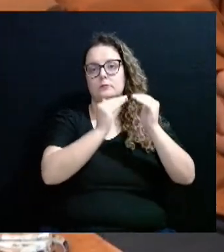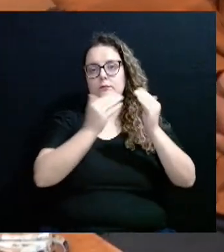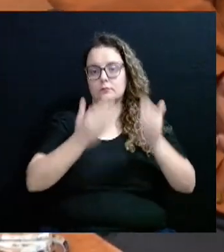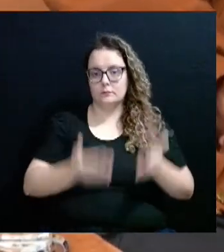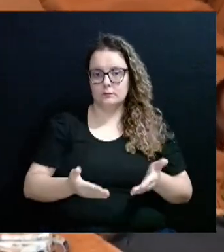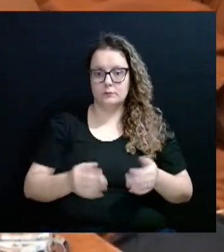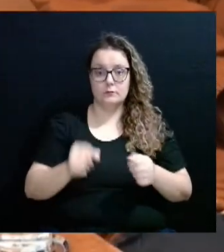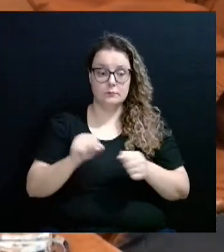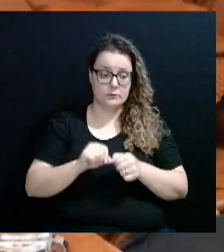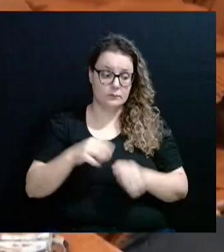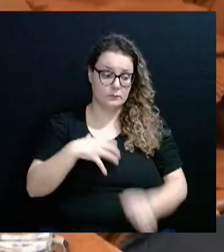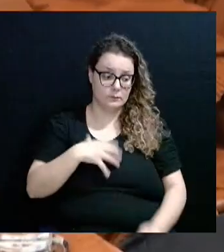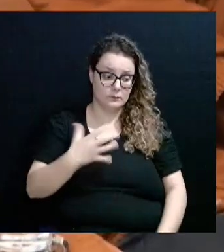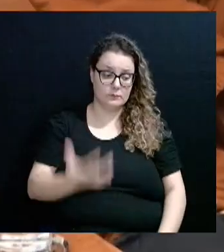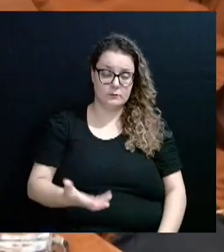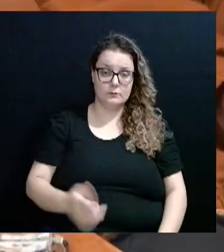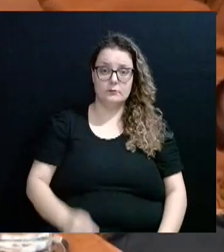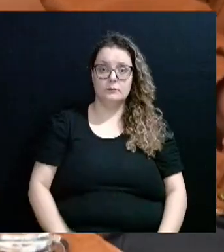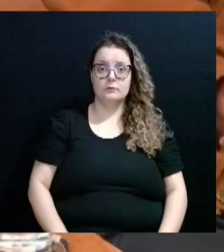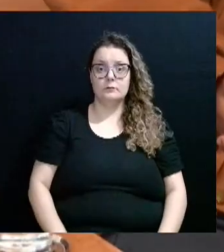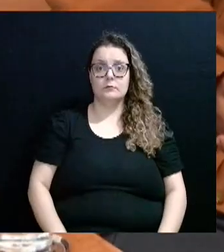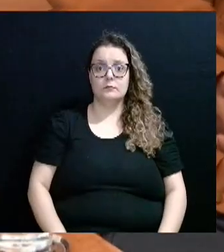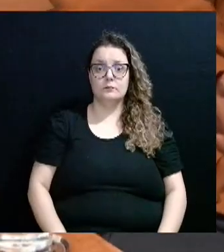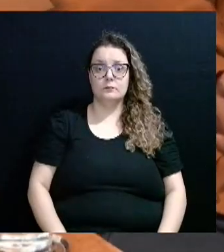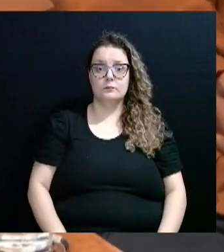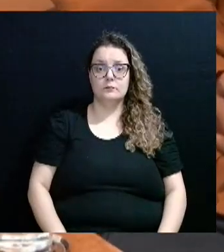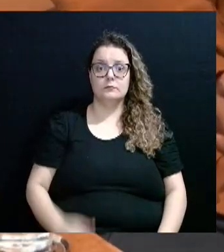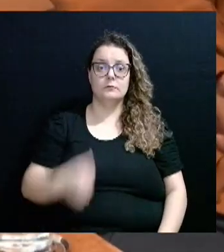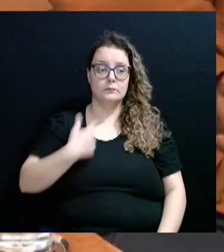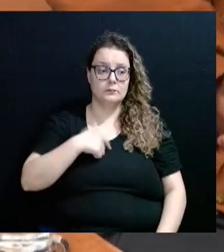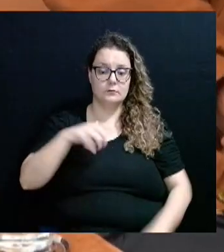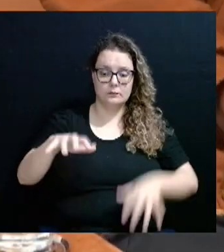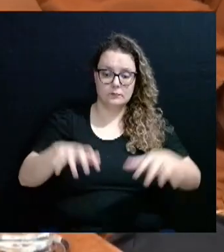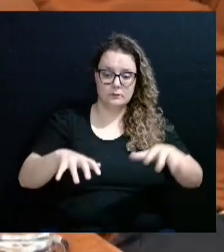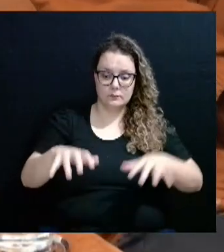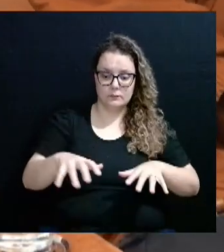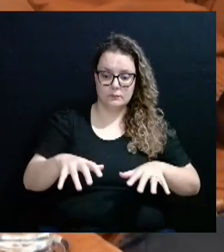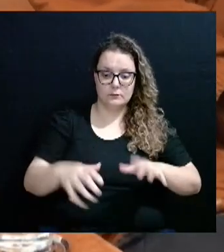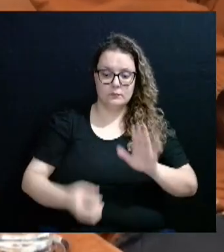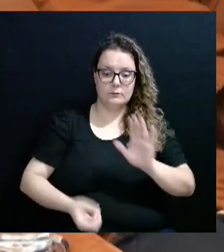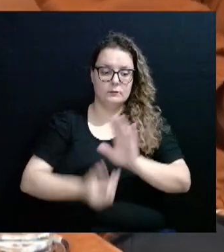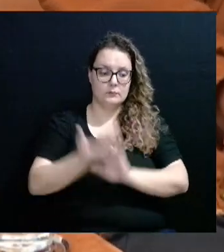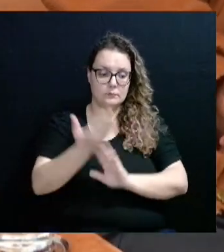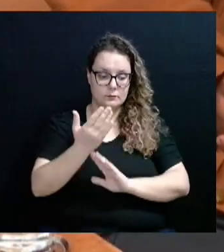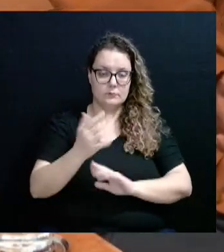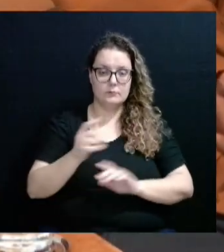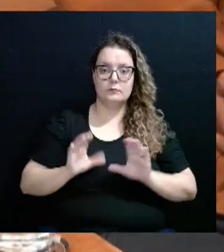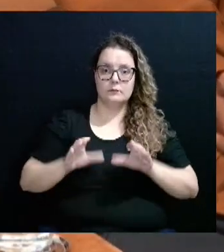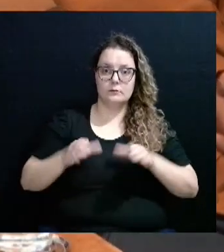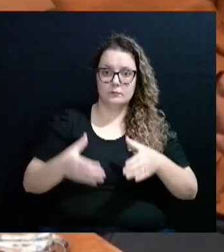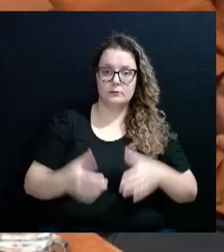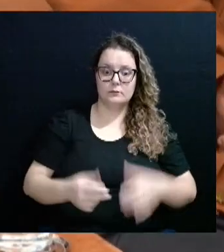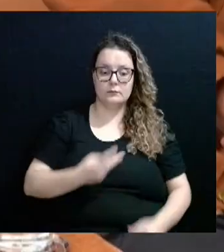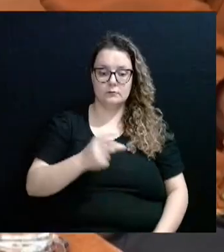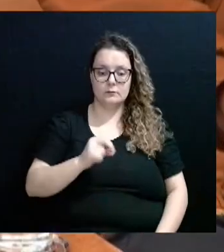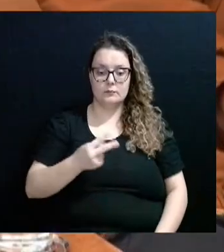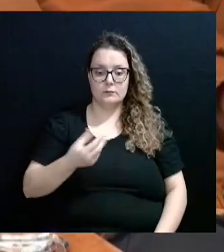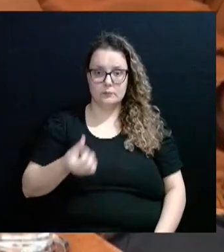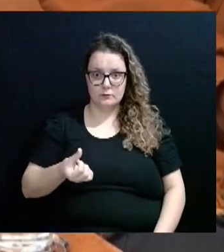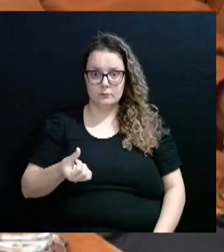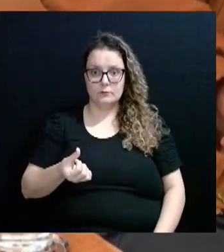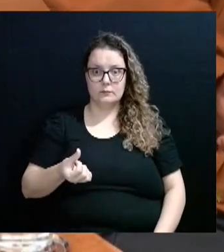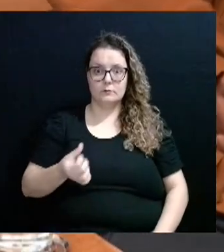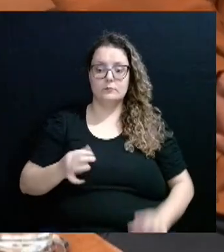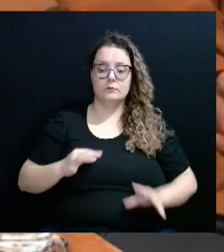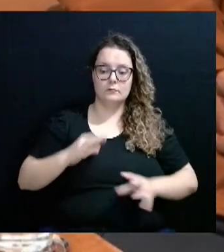modo que a gente mapeou e montou um time para que em 2026 essa galera toda